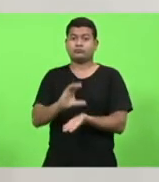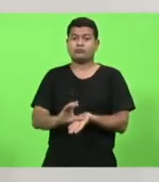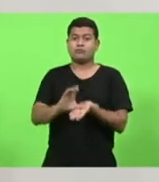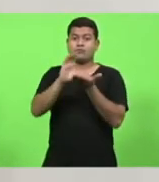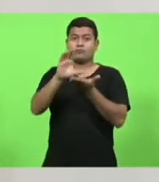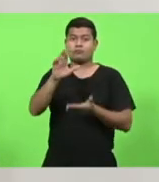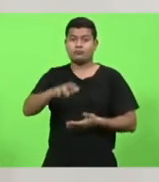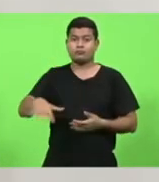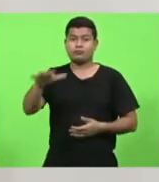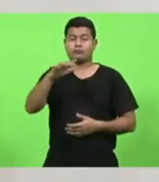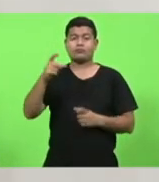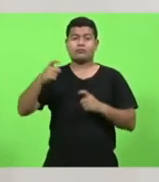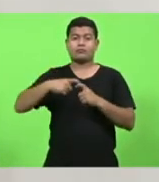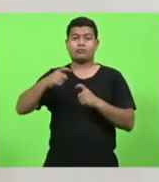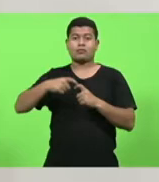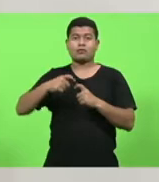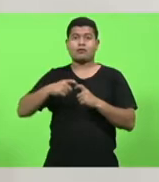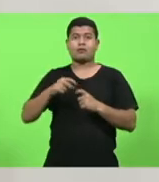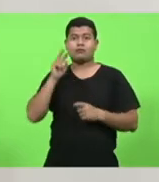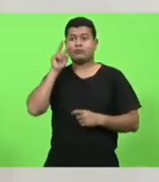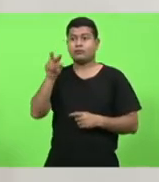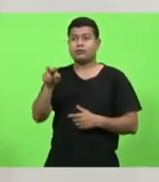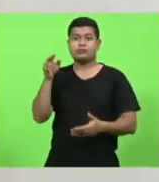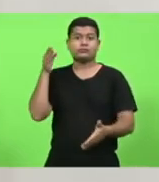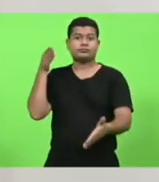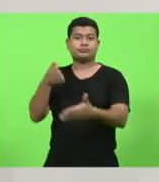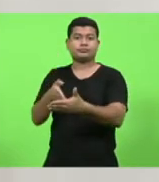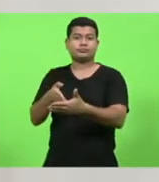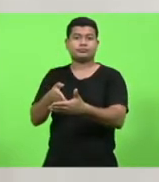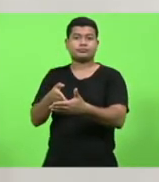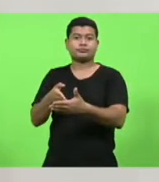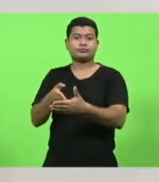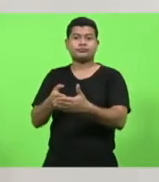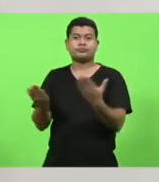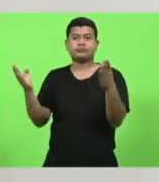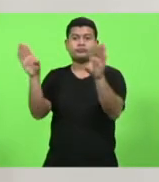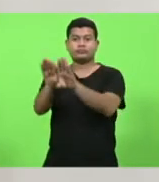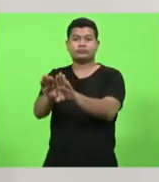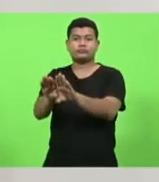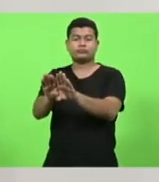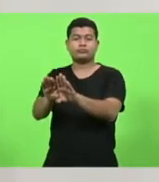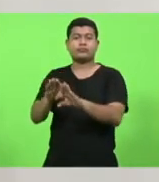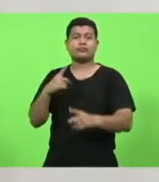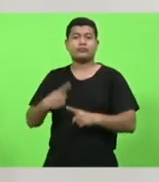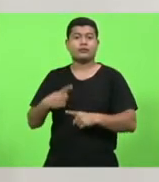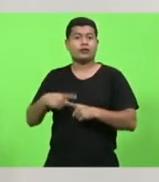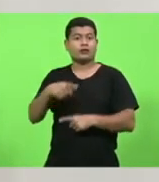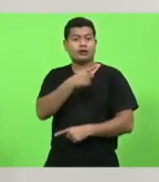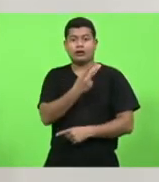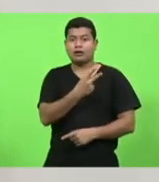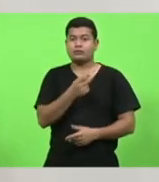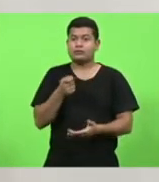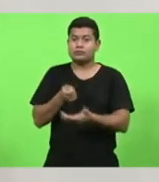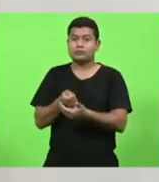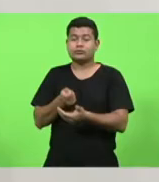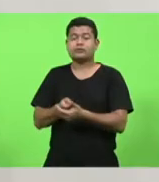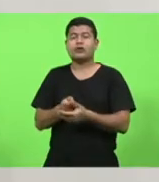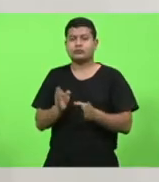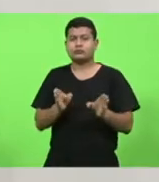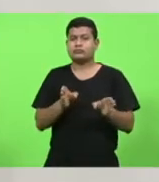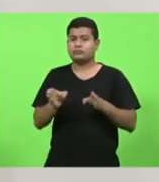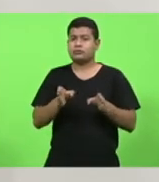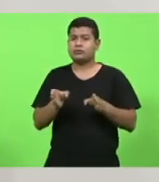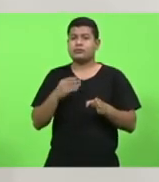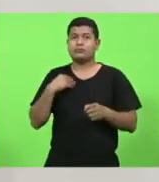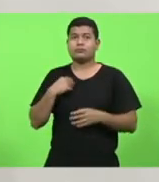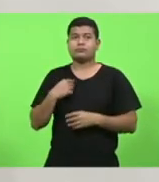de Medicina vai lá e interdita o hospital. Mas por quê? Porque eles estão exigindo, há algum tempo já, médico